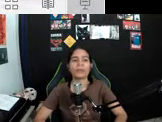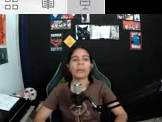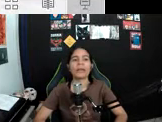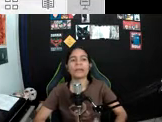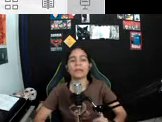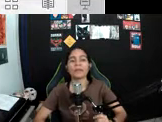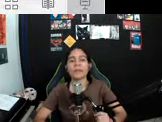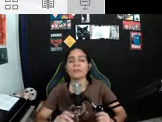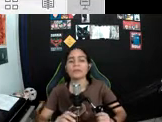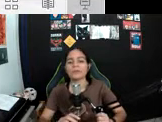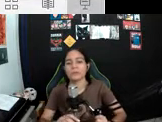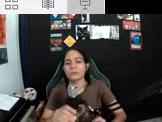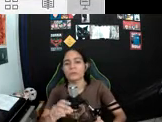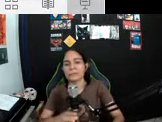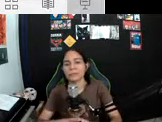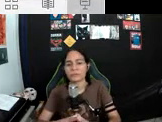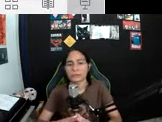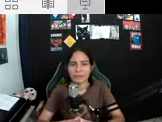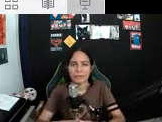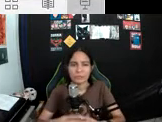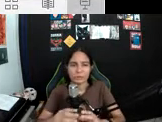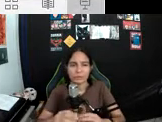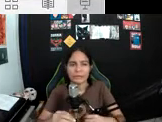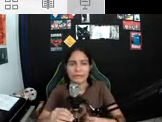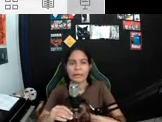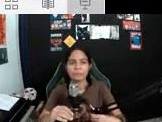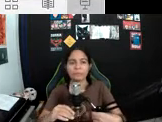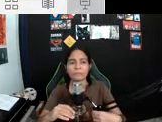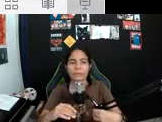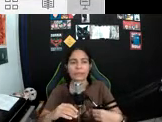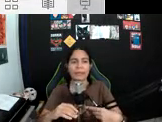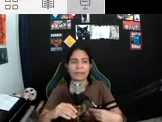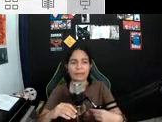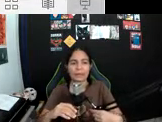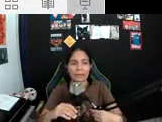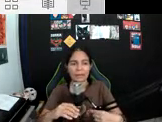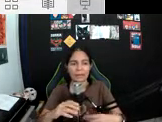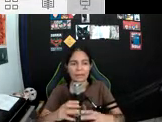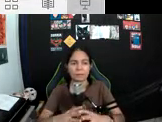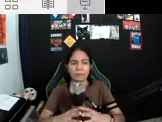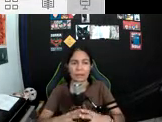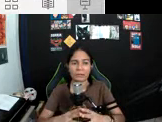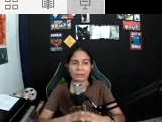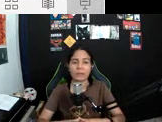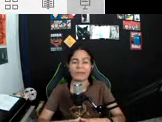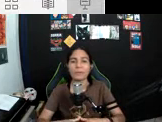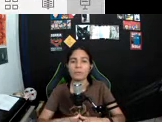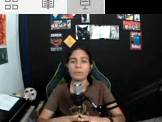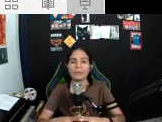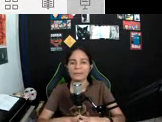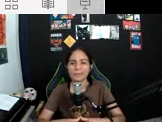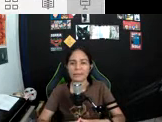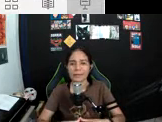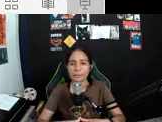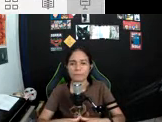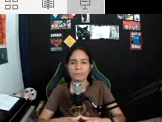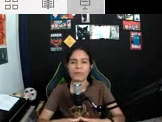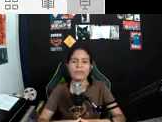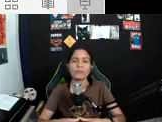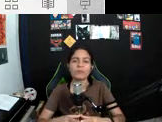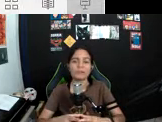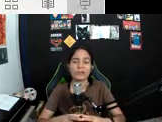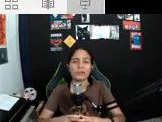Sensacionalismo. Então, dentro do sensacionalismo, no item A, né, a divulgação